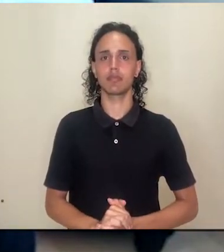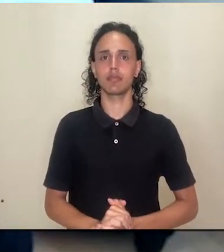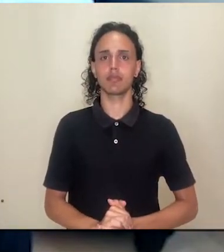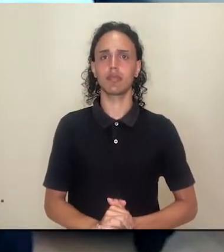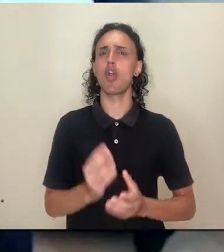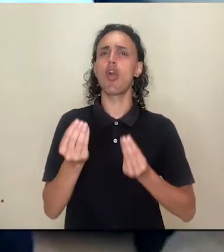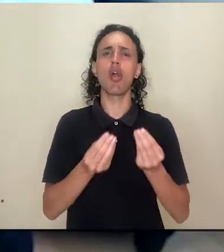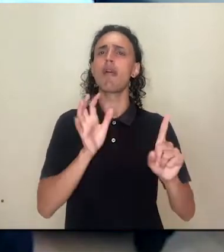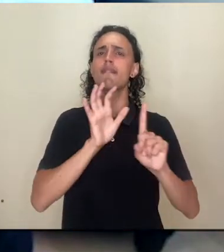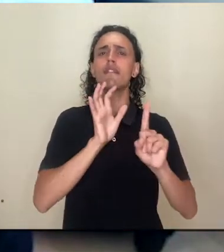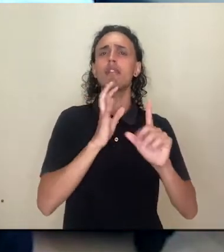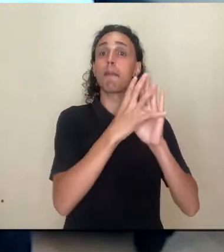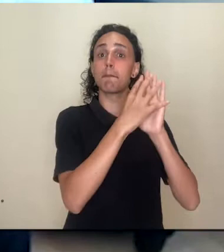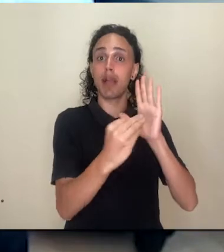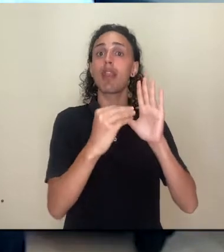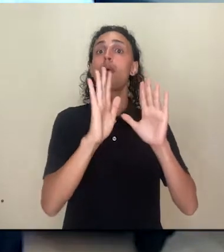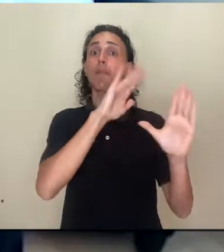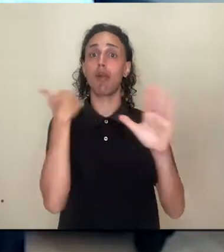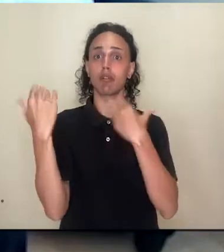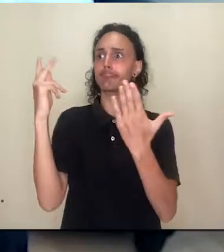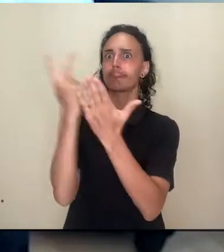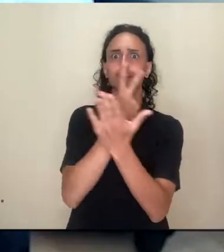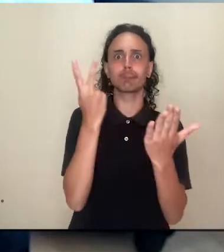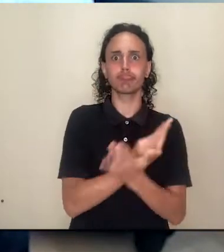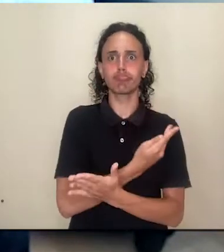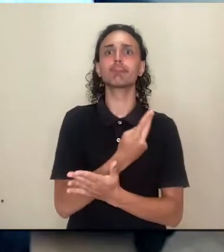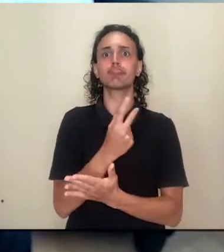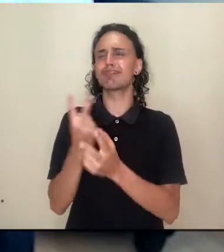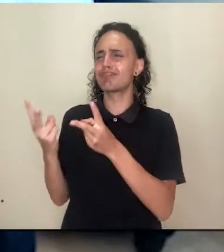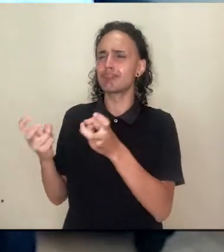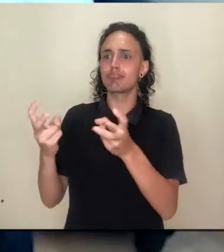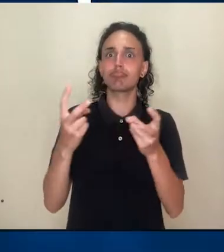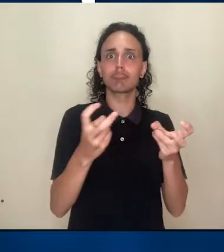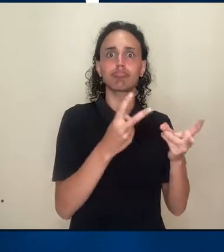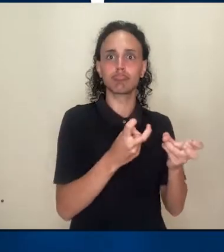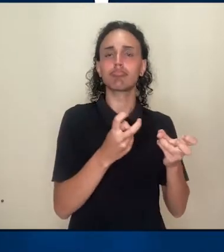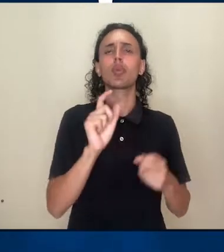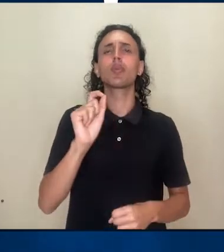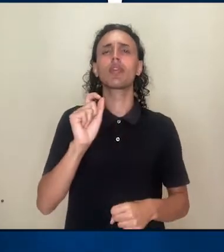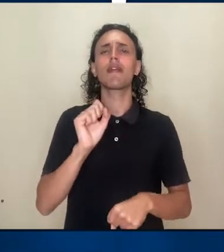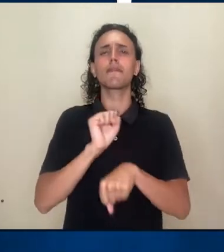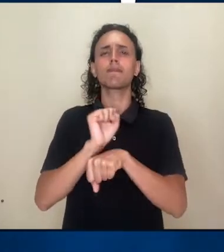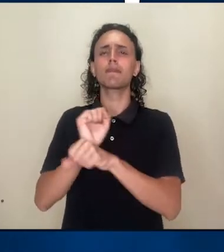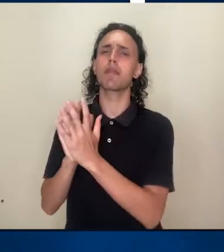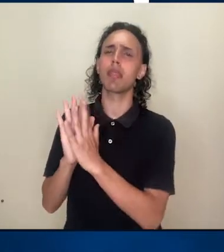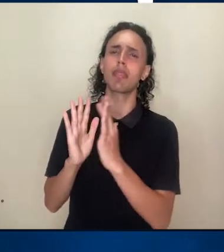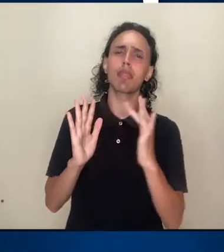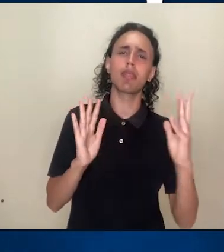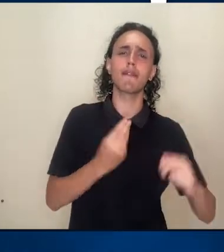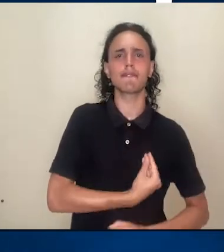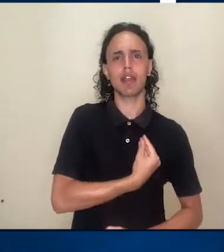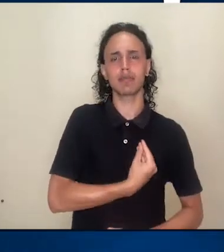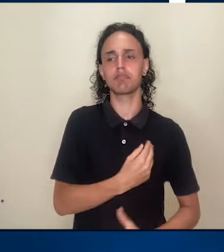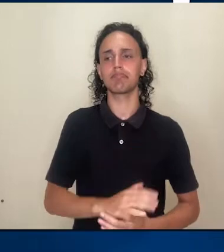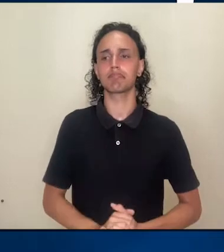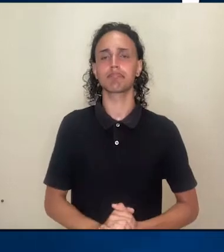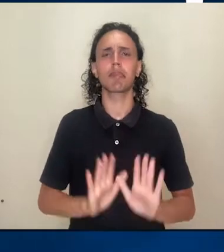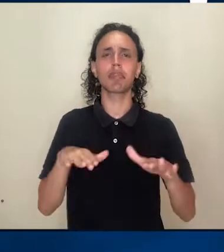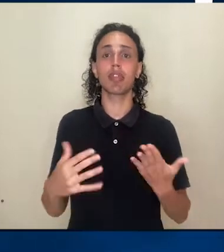nesse padrão de mortalidade e, portanto, nessa medidinha de termômetro que é a esperança de vida. Então,